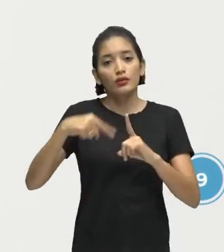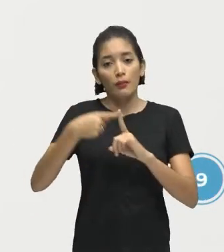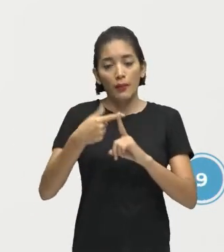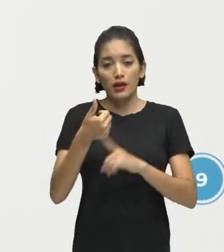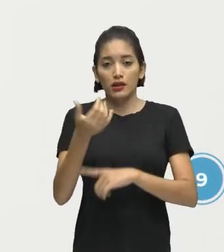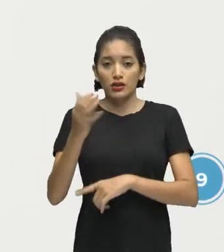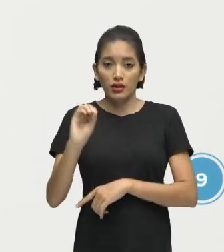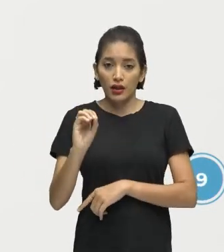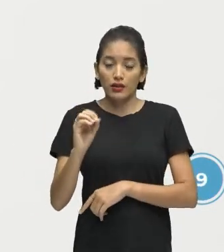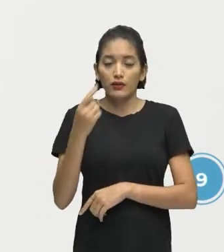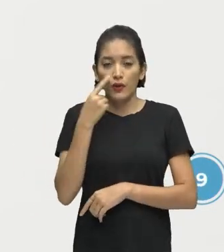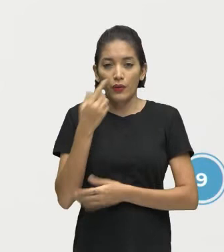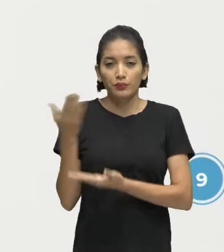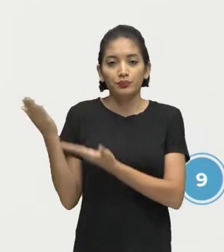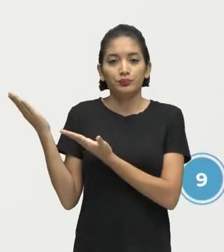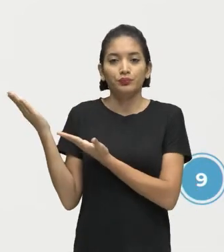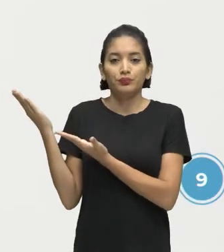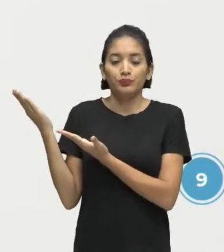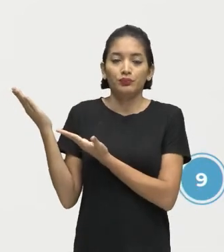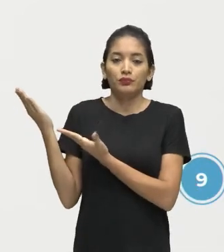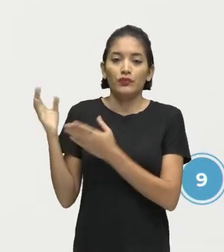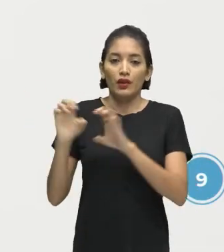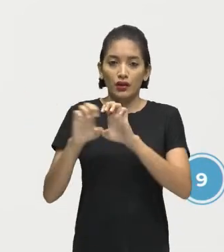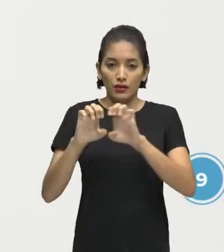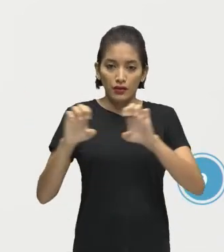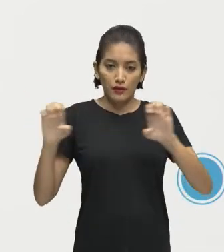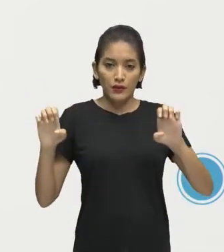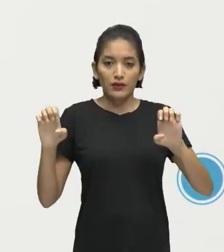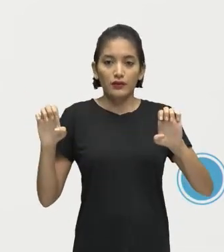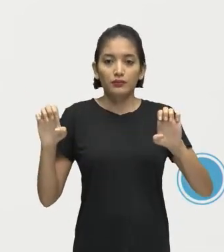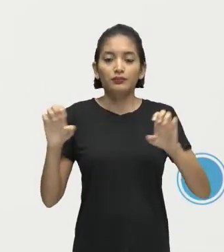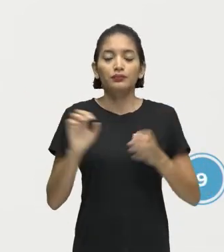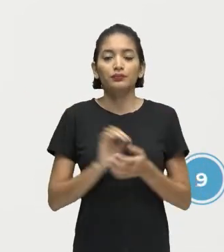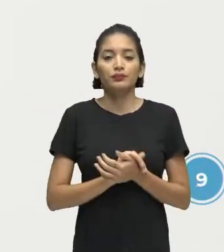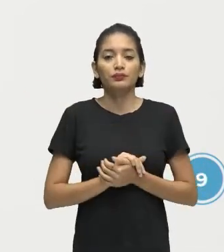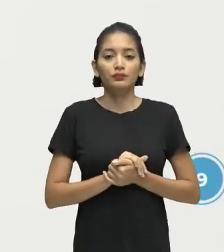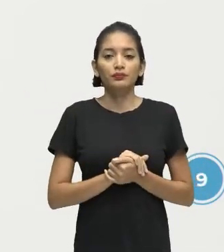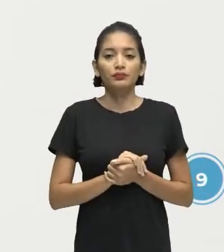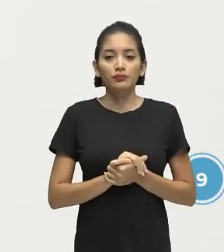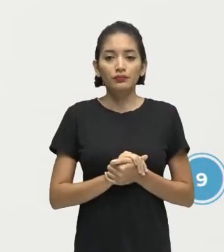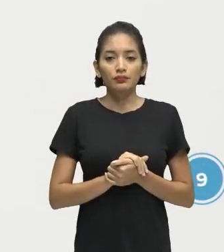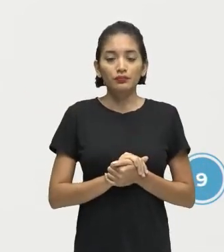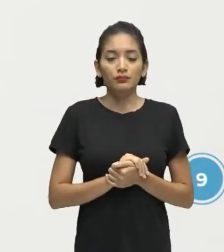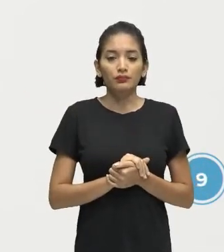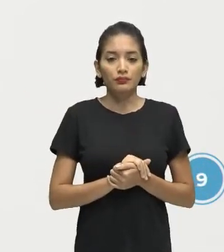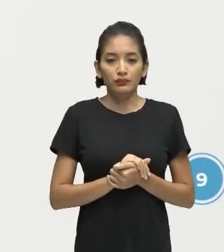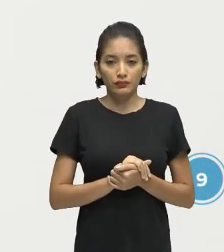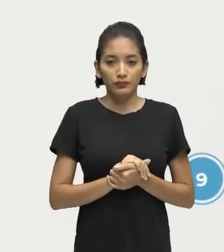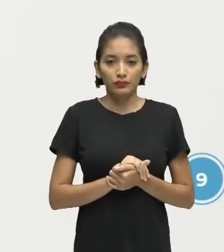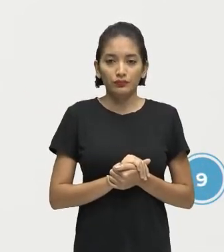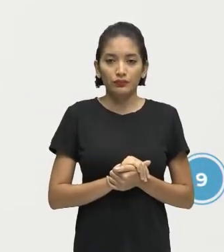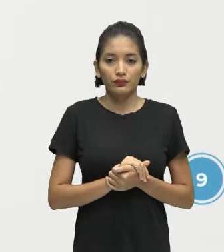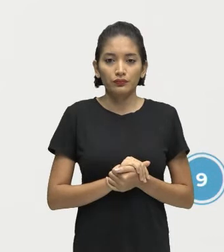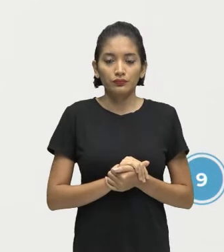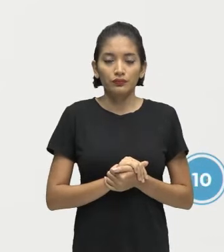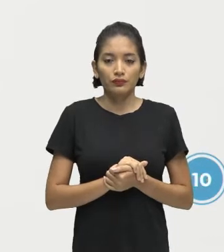10, que fica essa expressão aqui. 3x menos 2 igual a x mais 10.